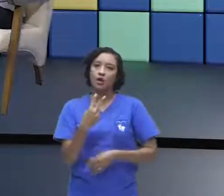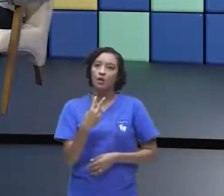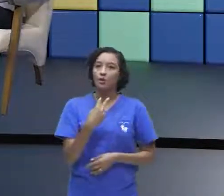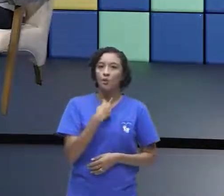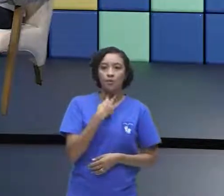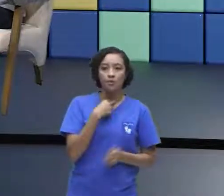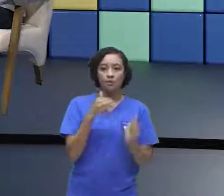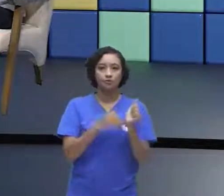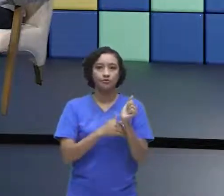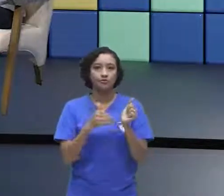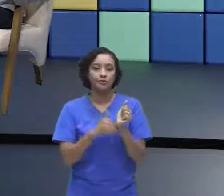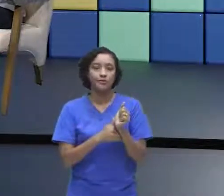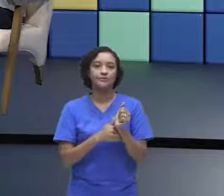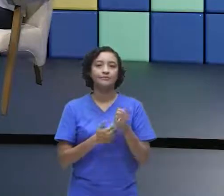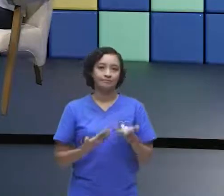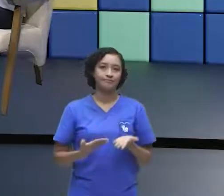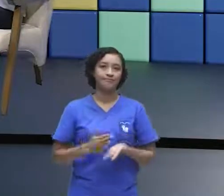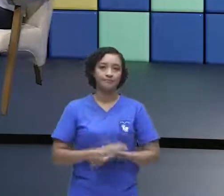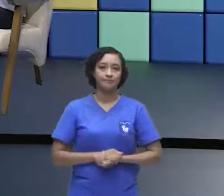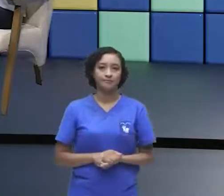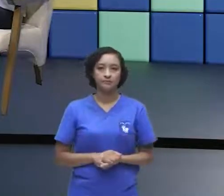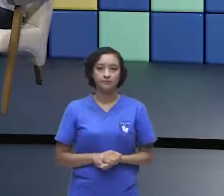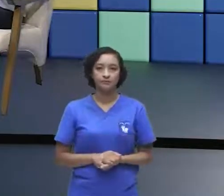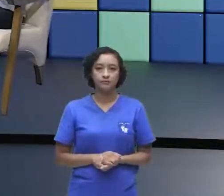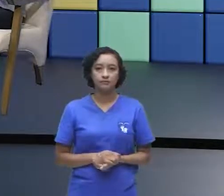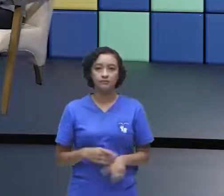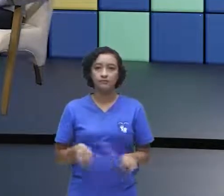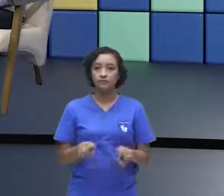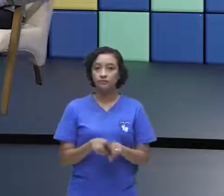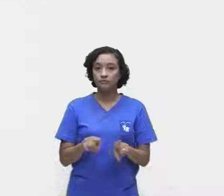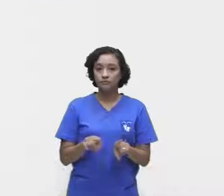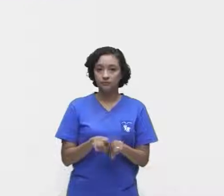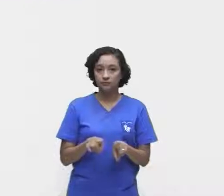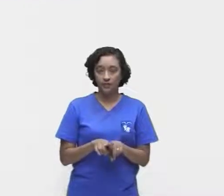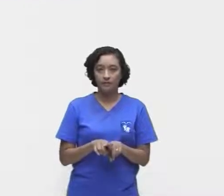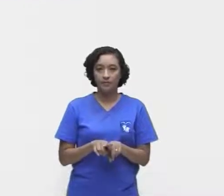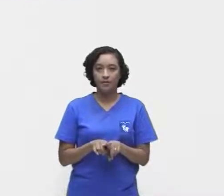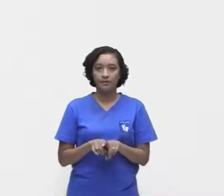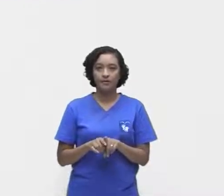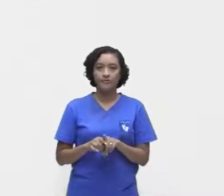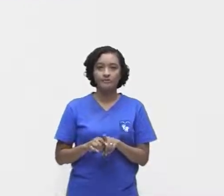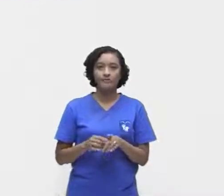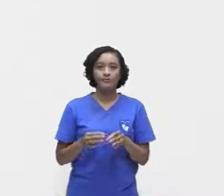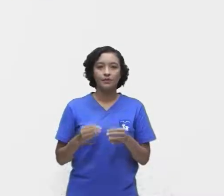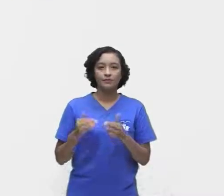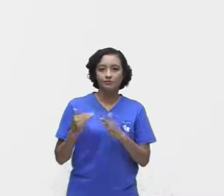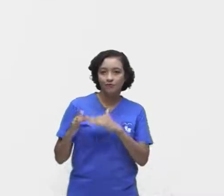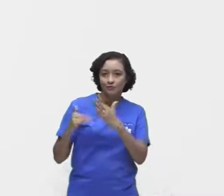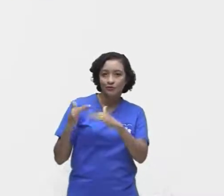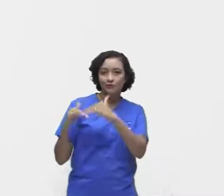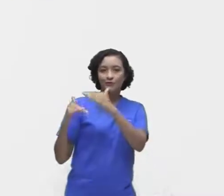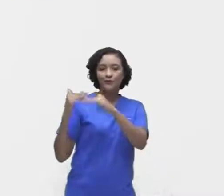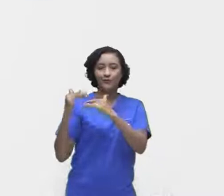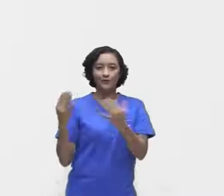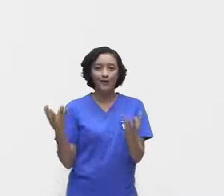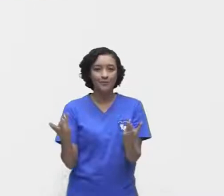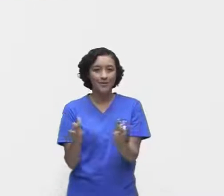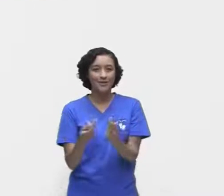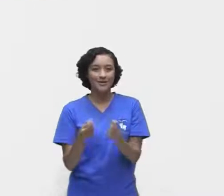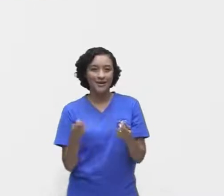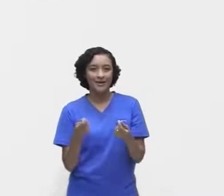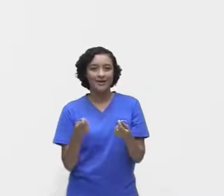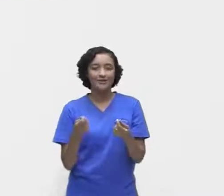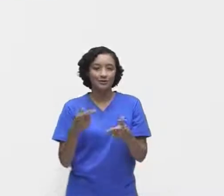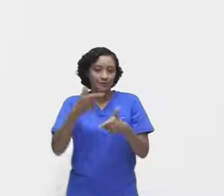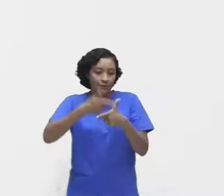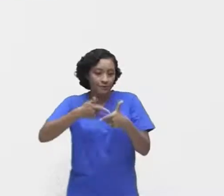E aí é isso mesmo. E aí tem também uma tela, né, que fala de desenvolver algumas habilidades para solucionar problemas. É legal isso,